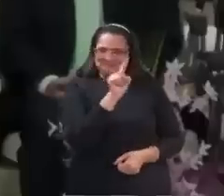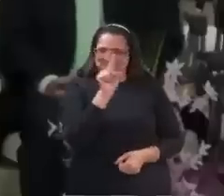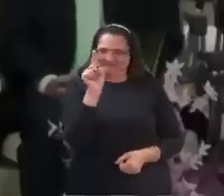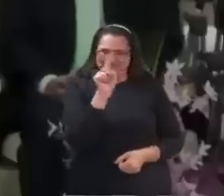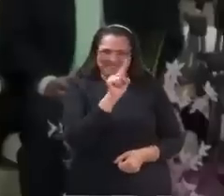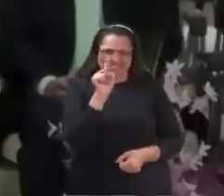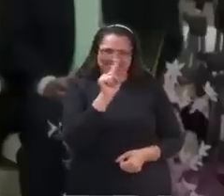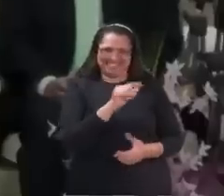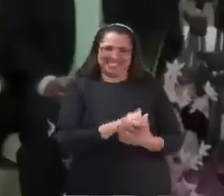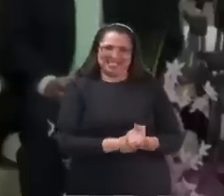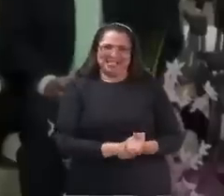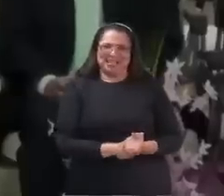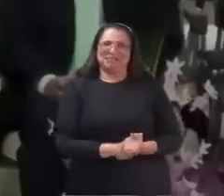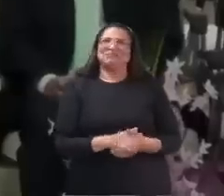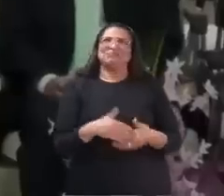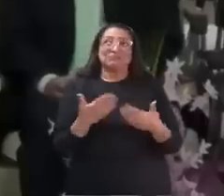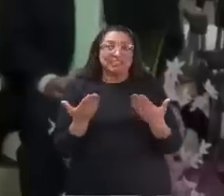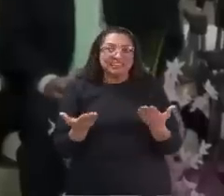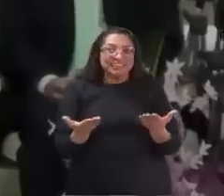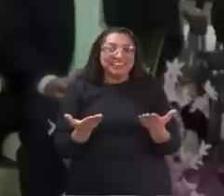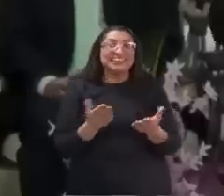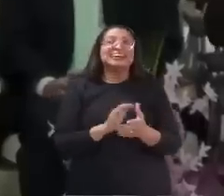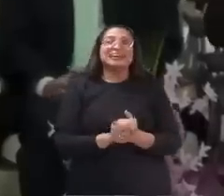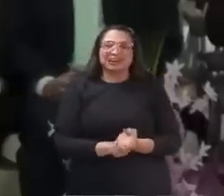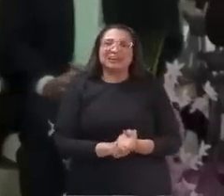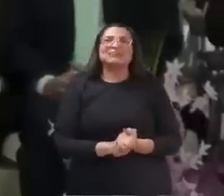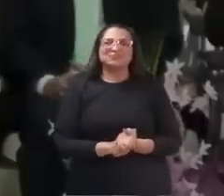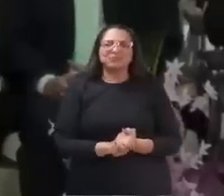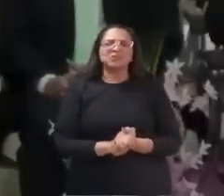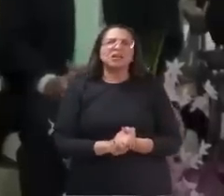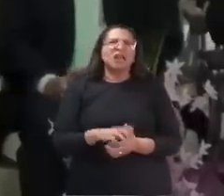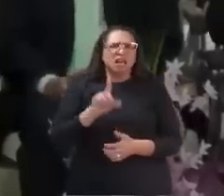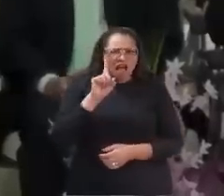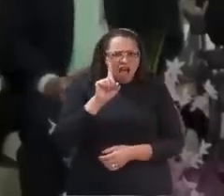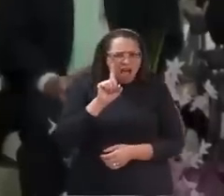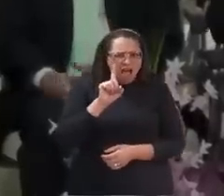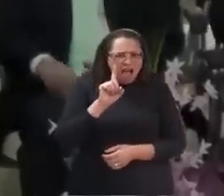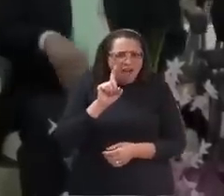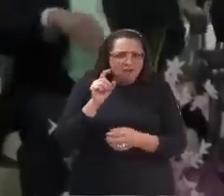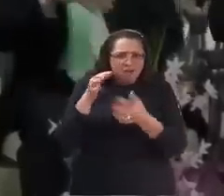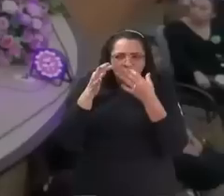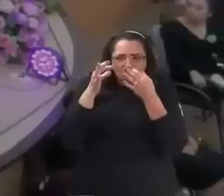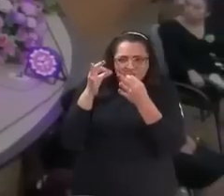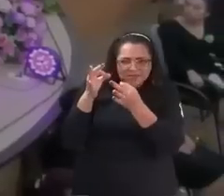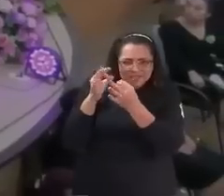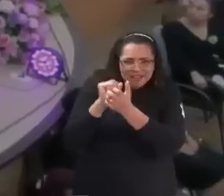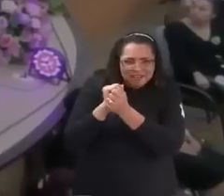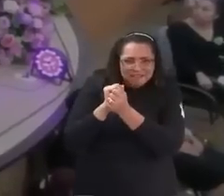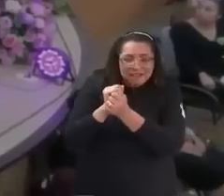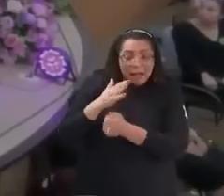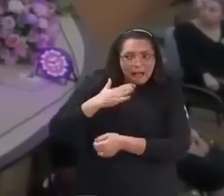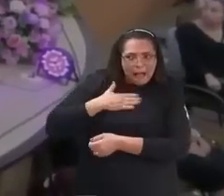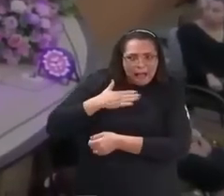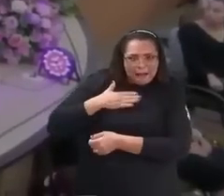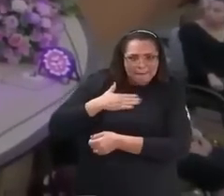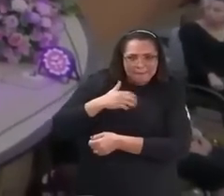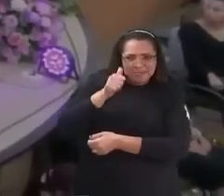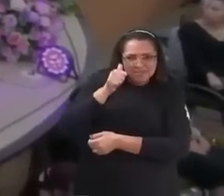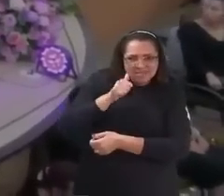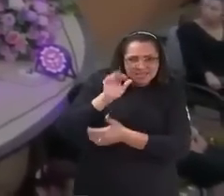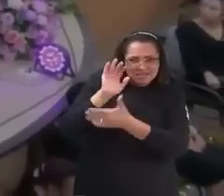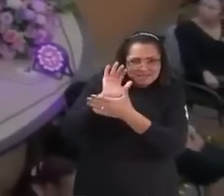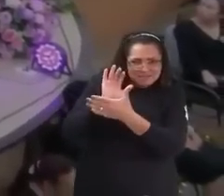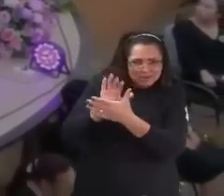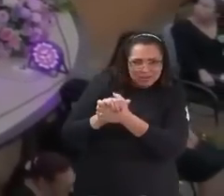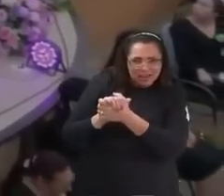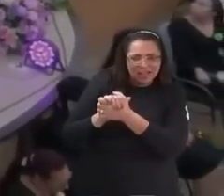Eu voltei para casa e disse, se é assim, eu vou observar a minha. Eu pastoreei 14 anos, setores, pastoreava na